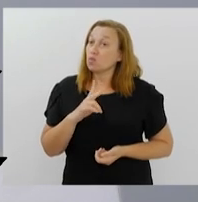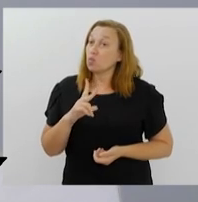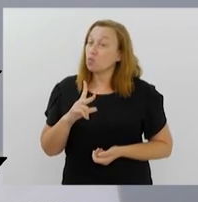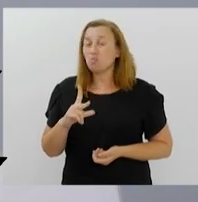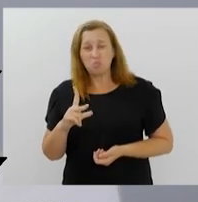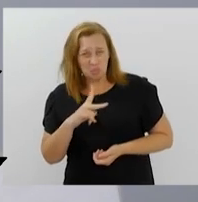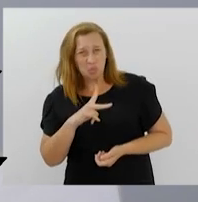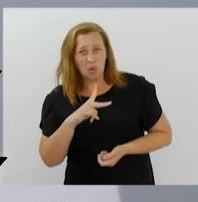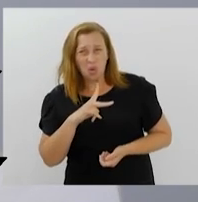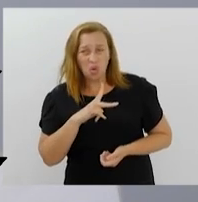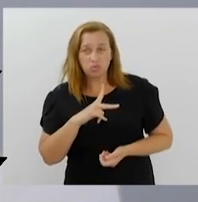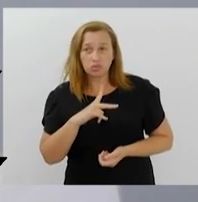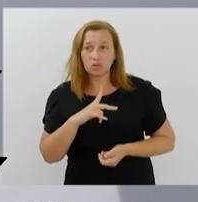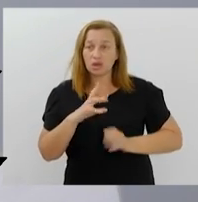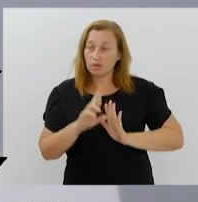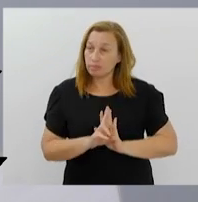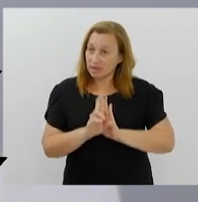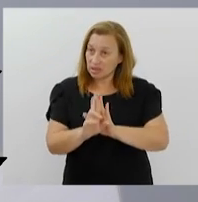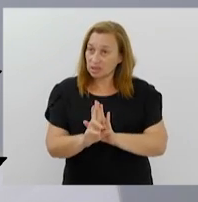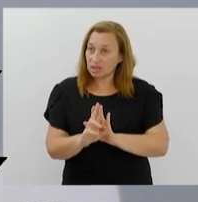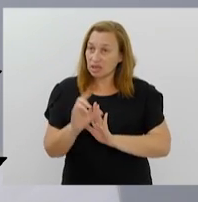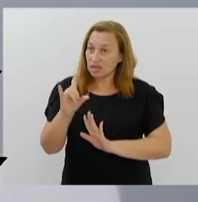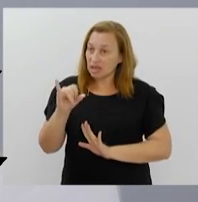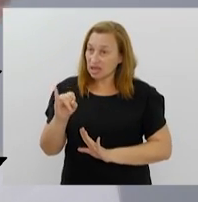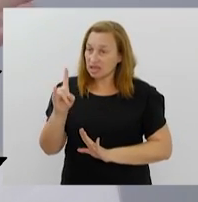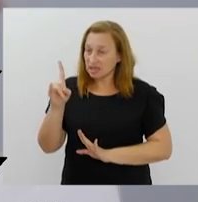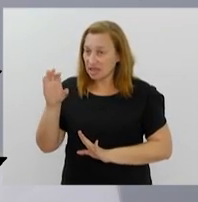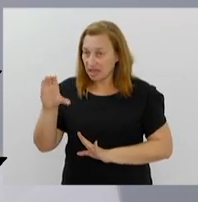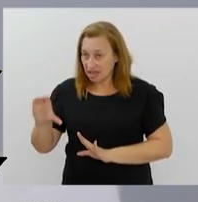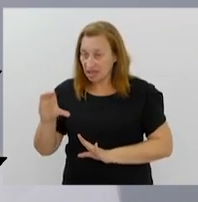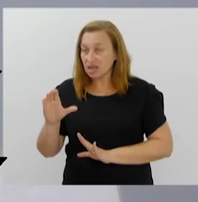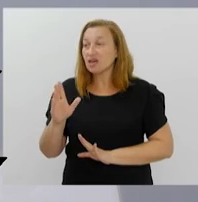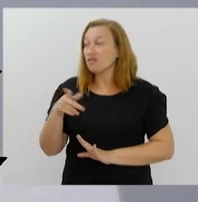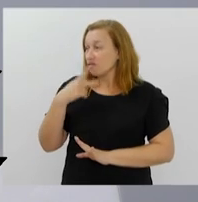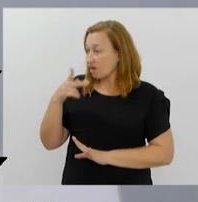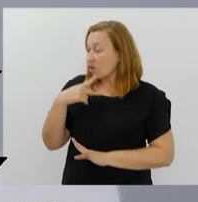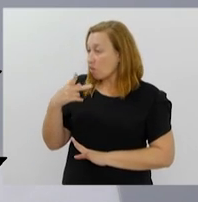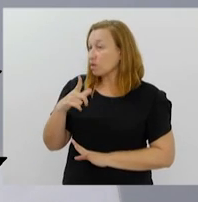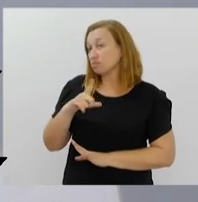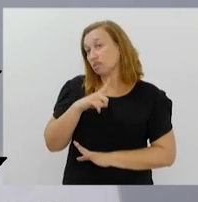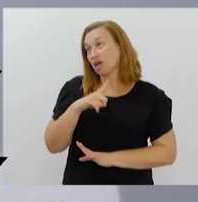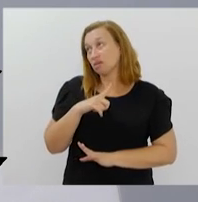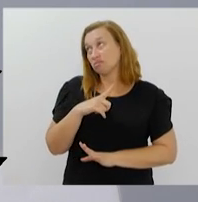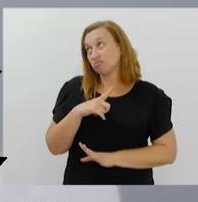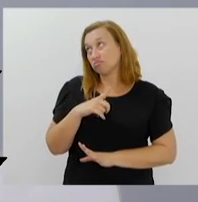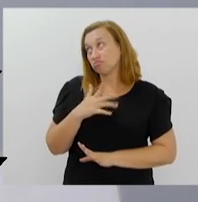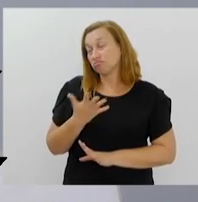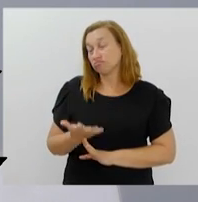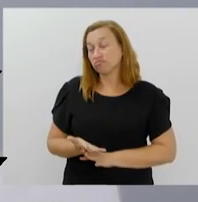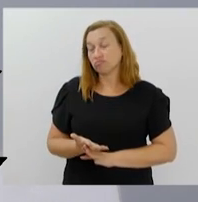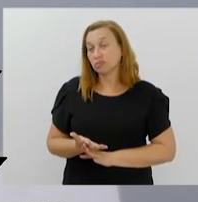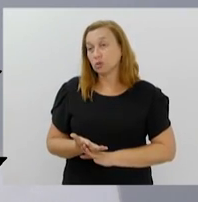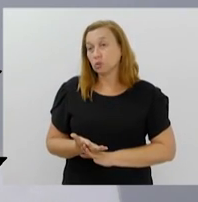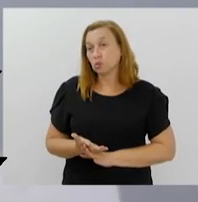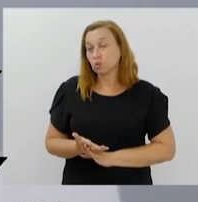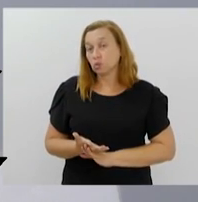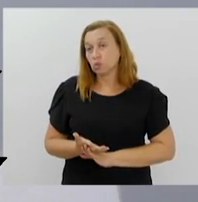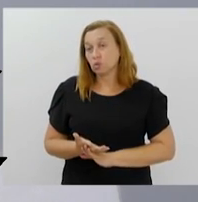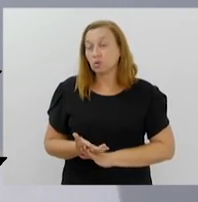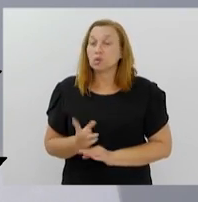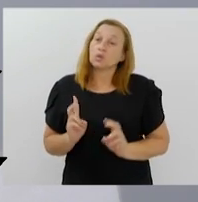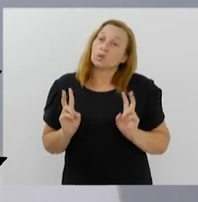próprio representante do do idec né comentou existem eh